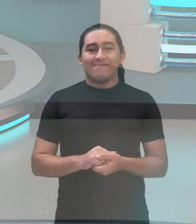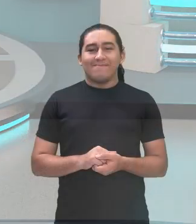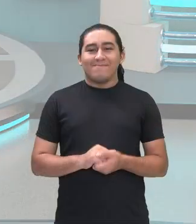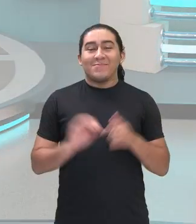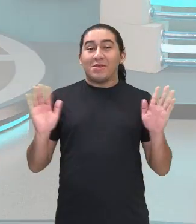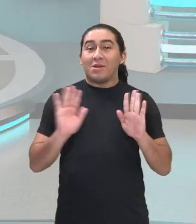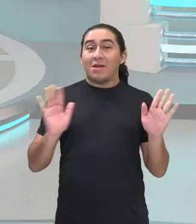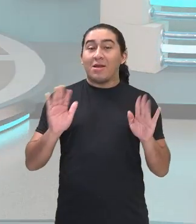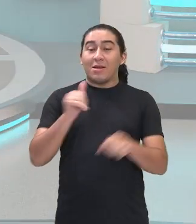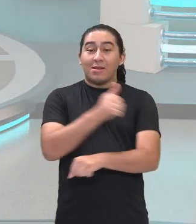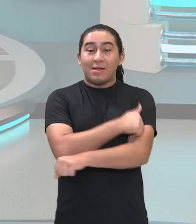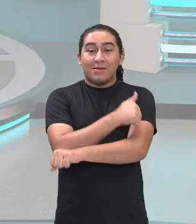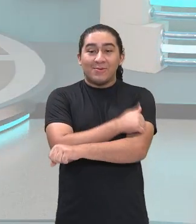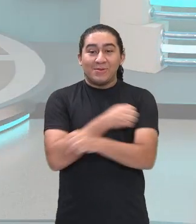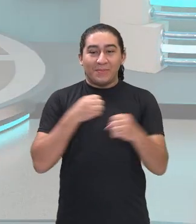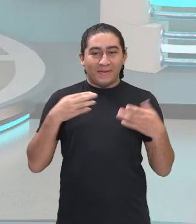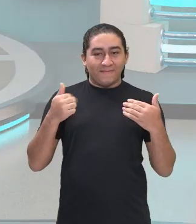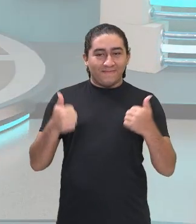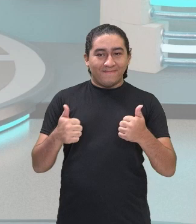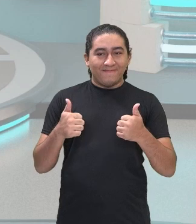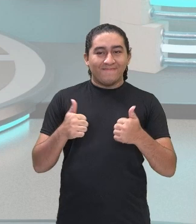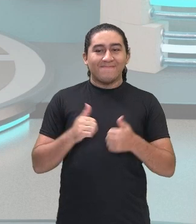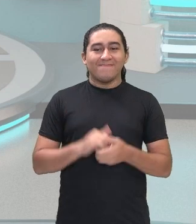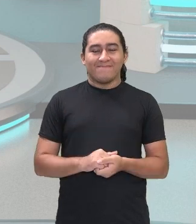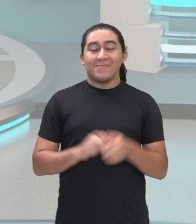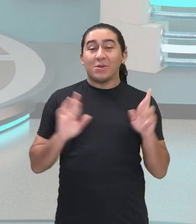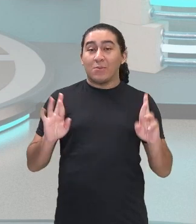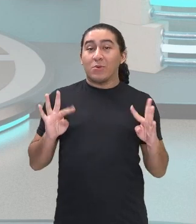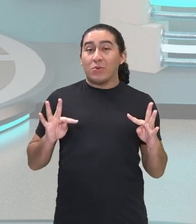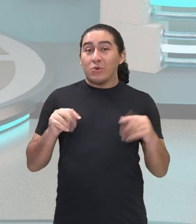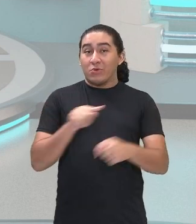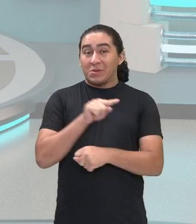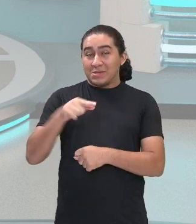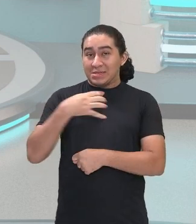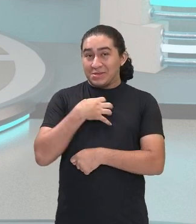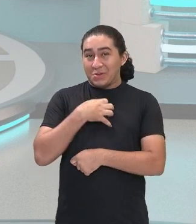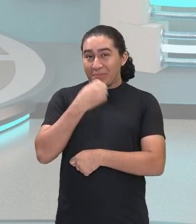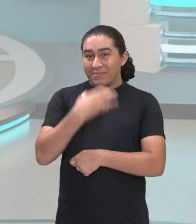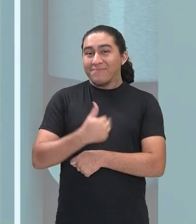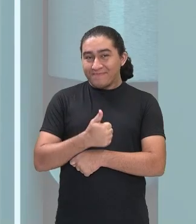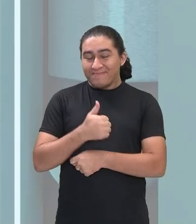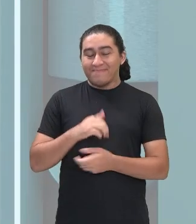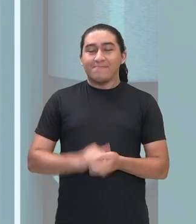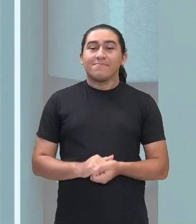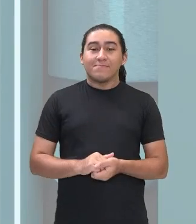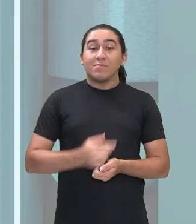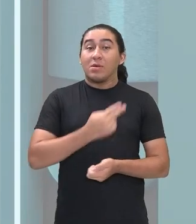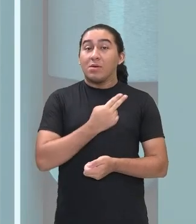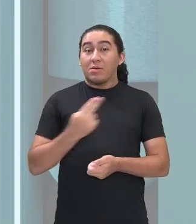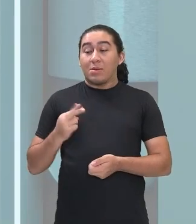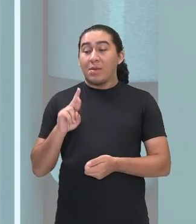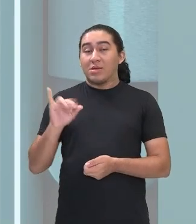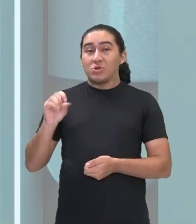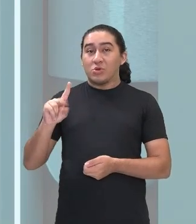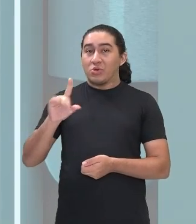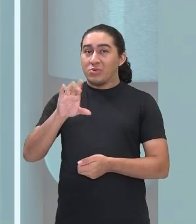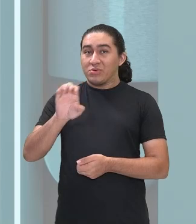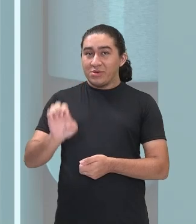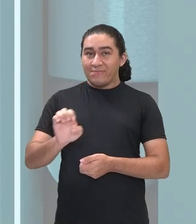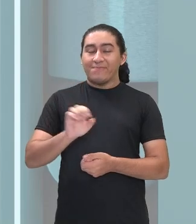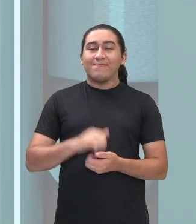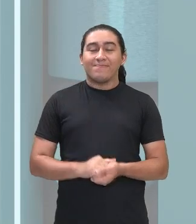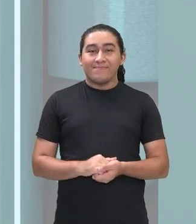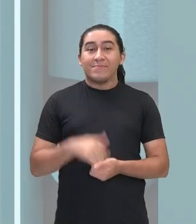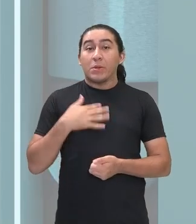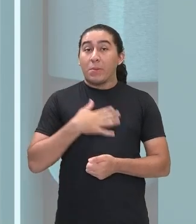Olá, queridos alunos, tudo bem com vocês? Espero que estejam todos muito bem. Eu sou a professora Risonil de